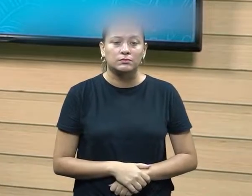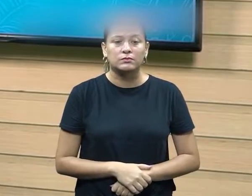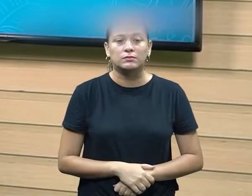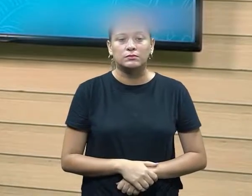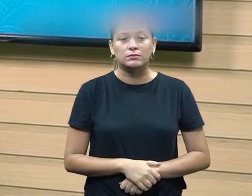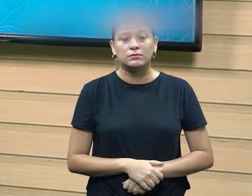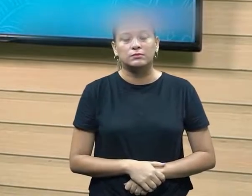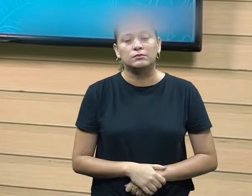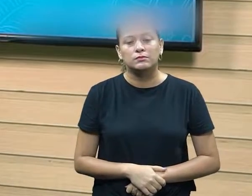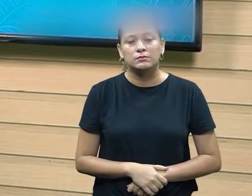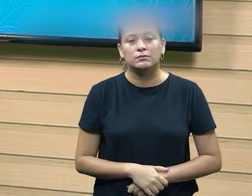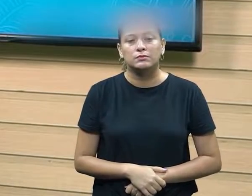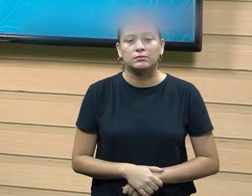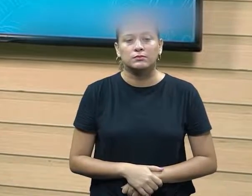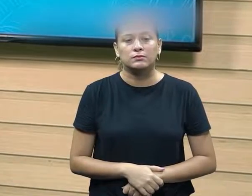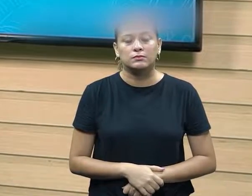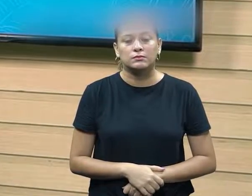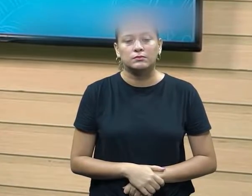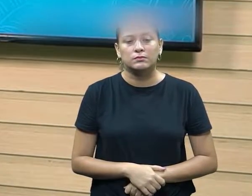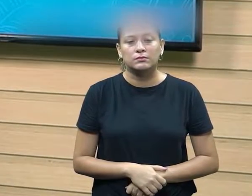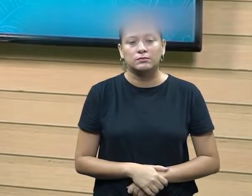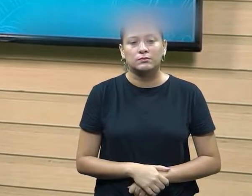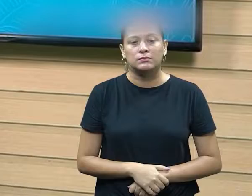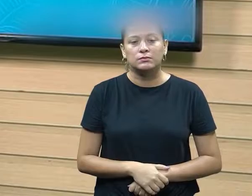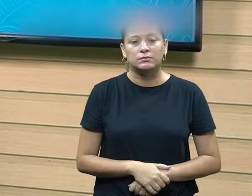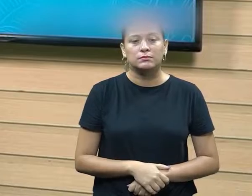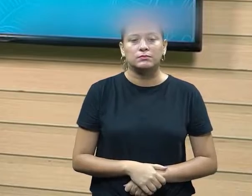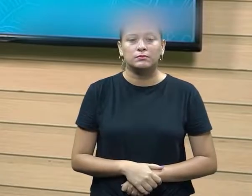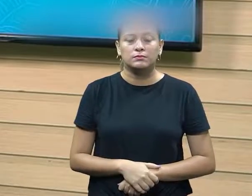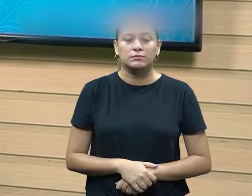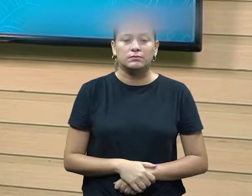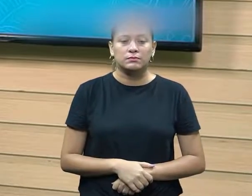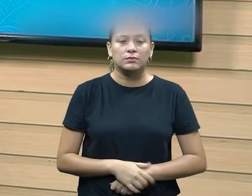isso para que possa ter essa dinâmica,